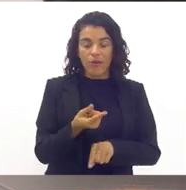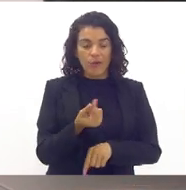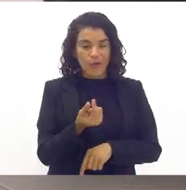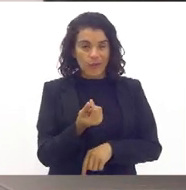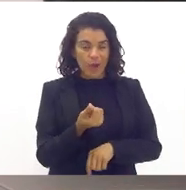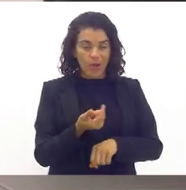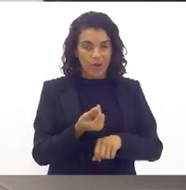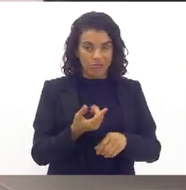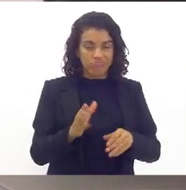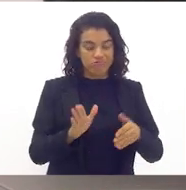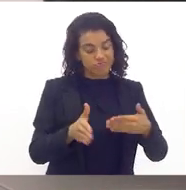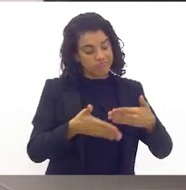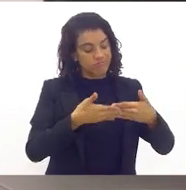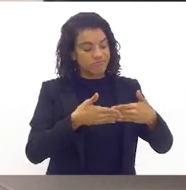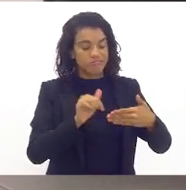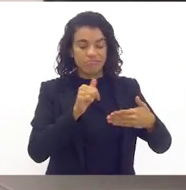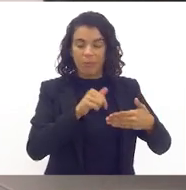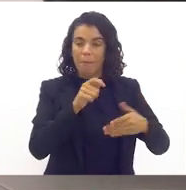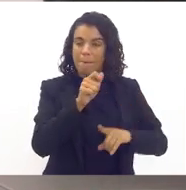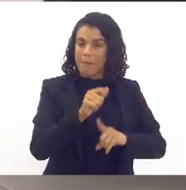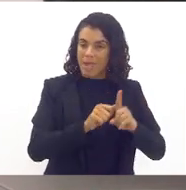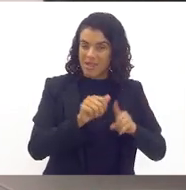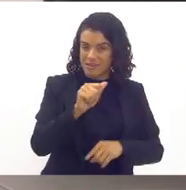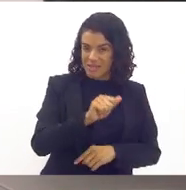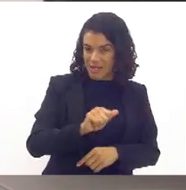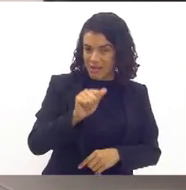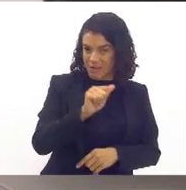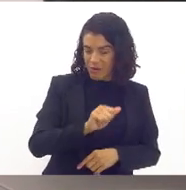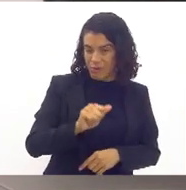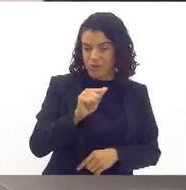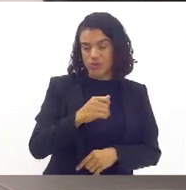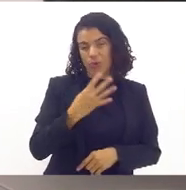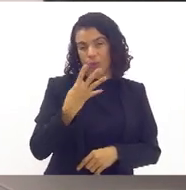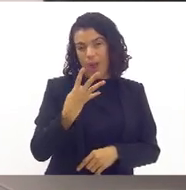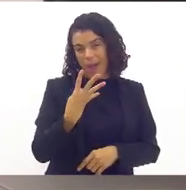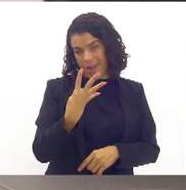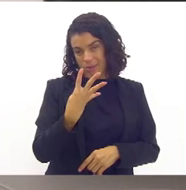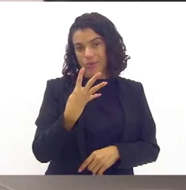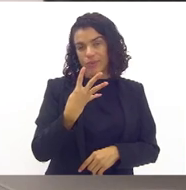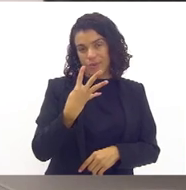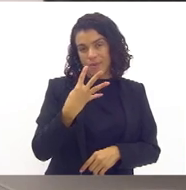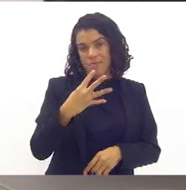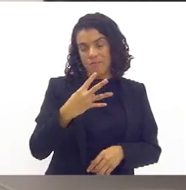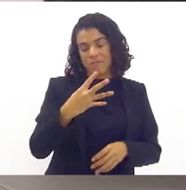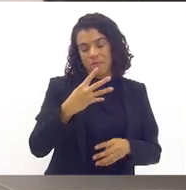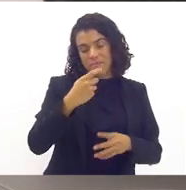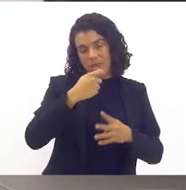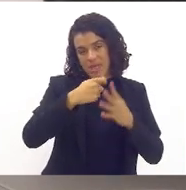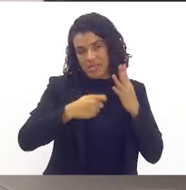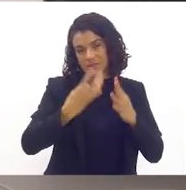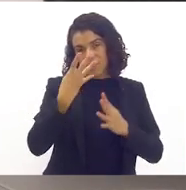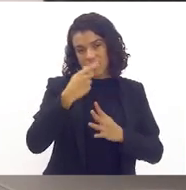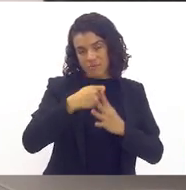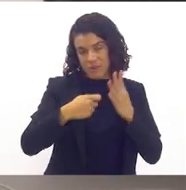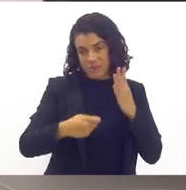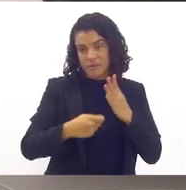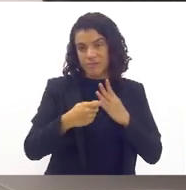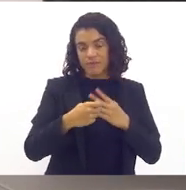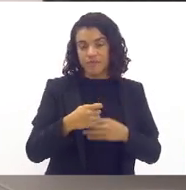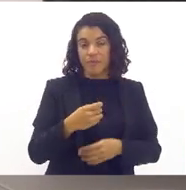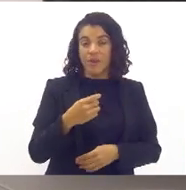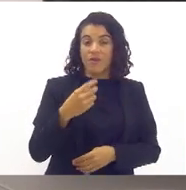agosto, né, que fecha esse quadrimestre que a gente está discutindo aqui, 28,5 bi.